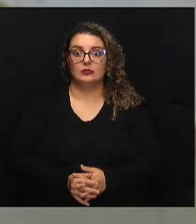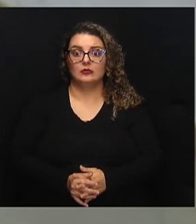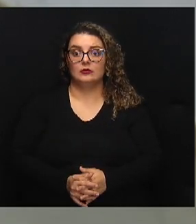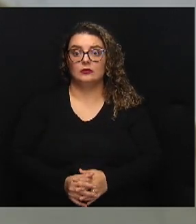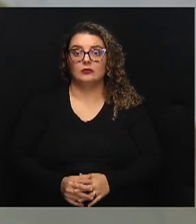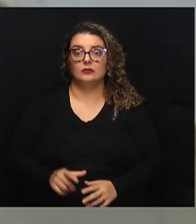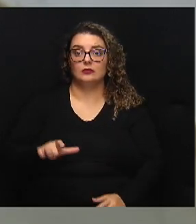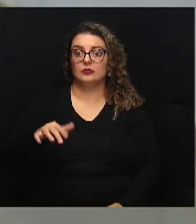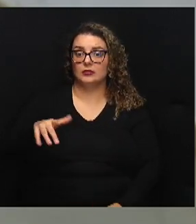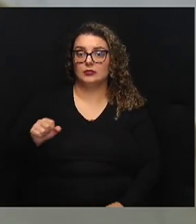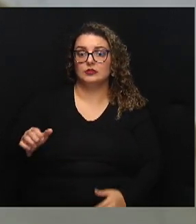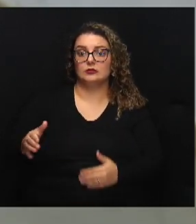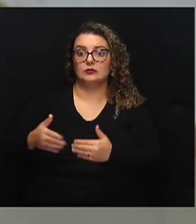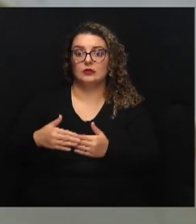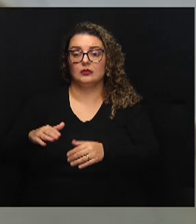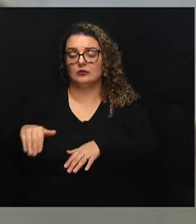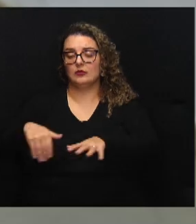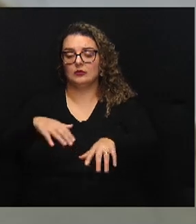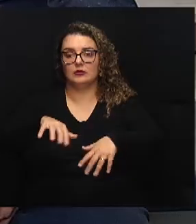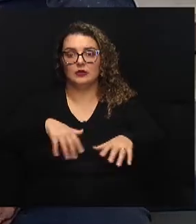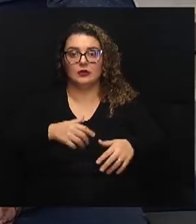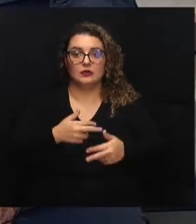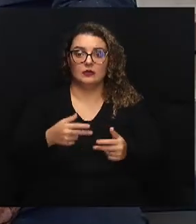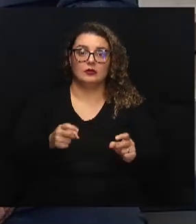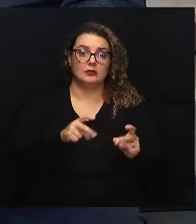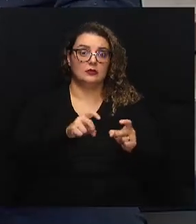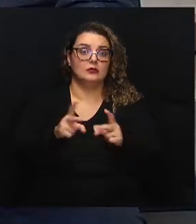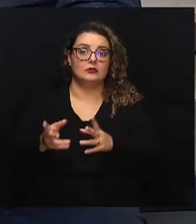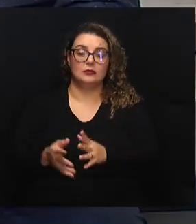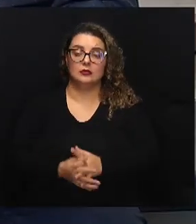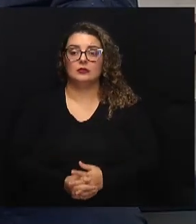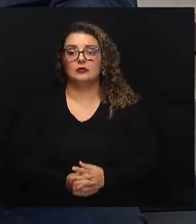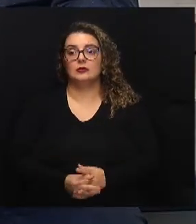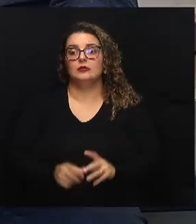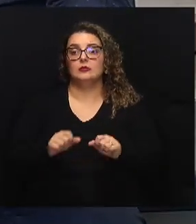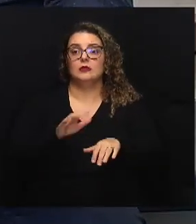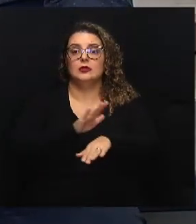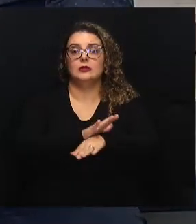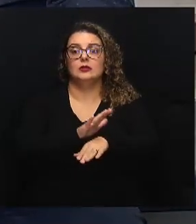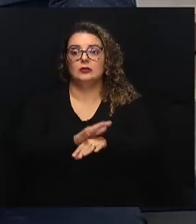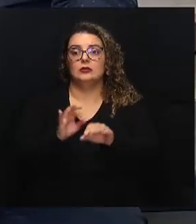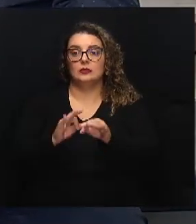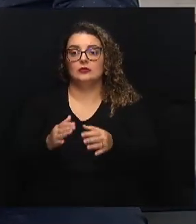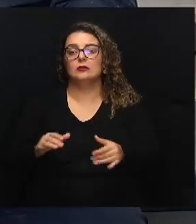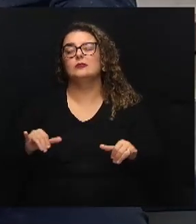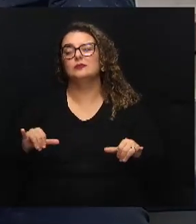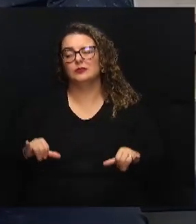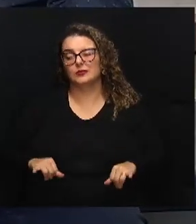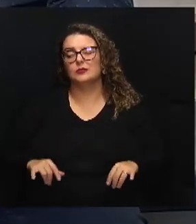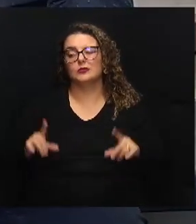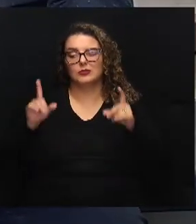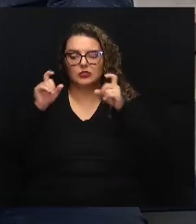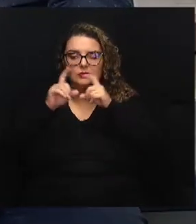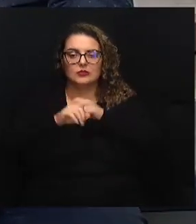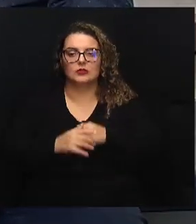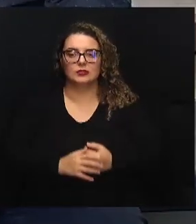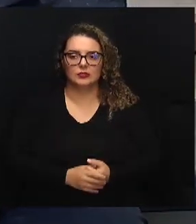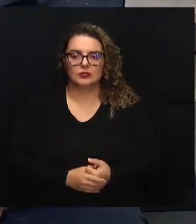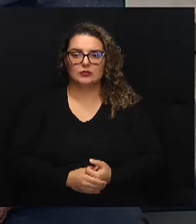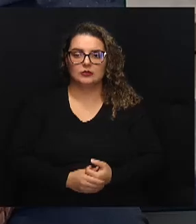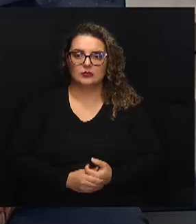lixão desativado, cavava lá, achava coisas e ia vender para poder ajudar a família. E assim foi a minha infância.